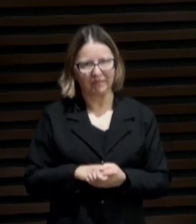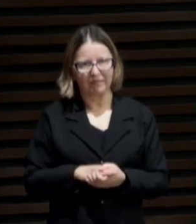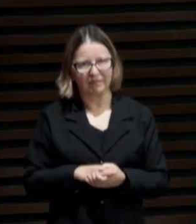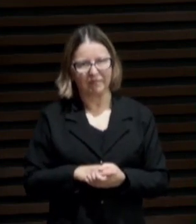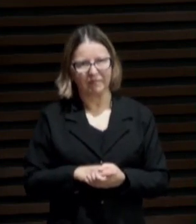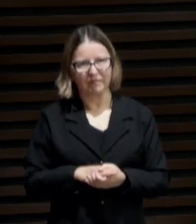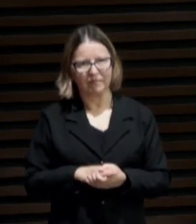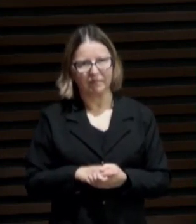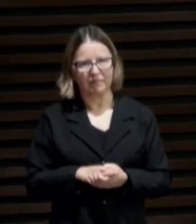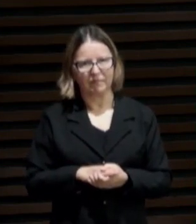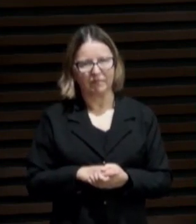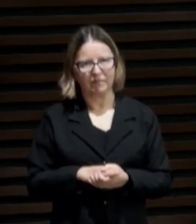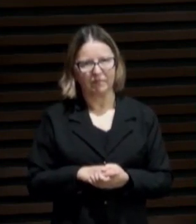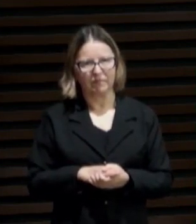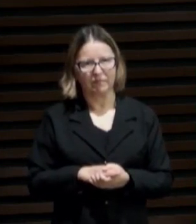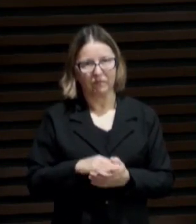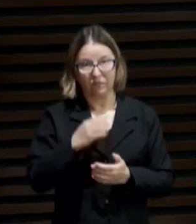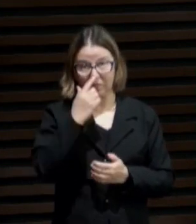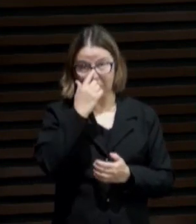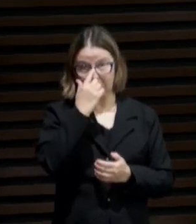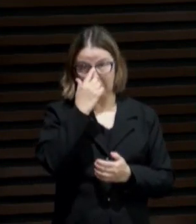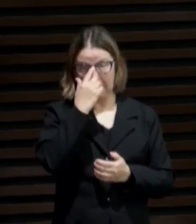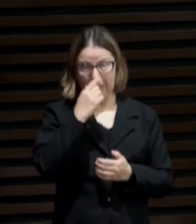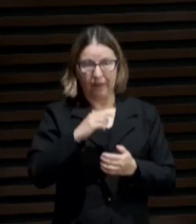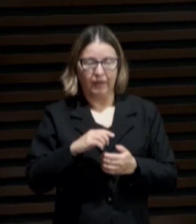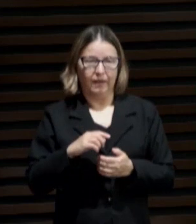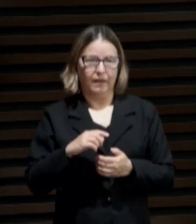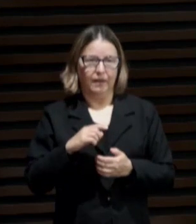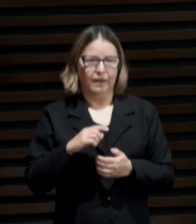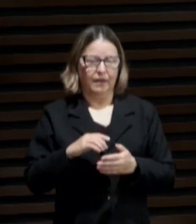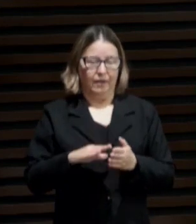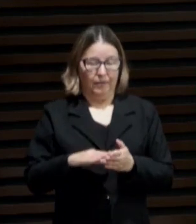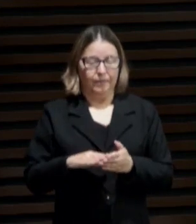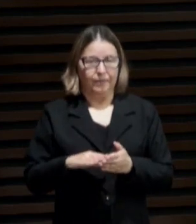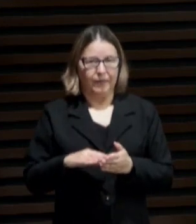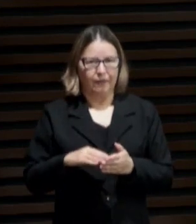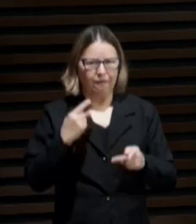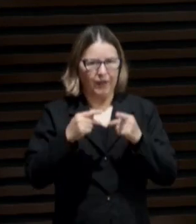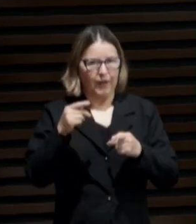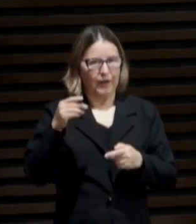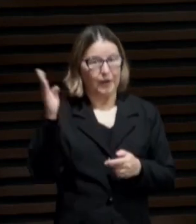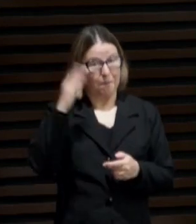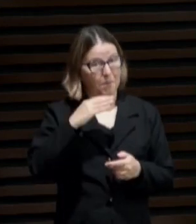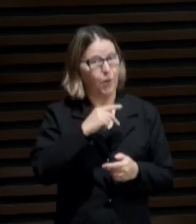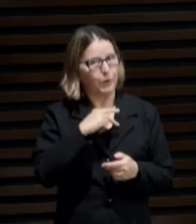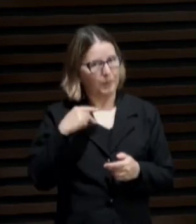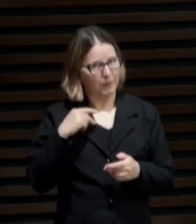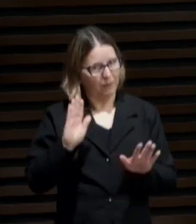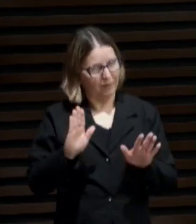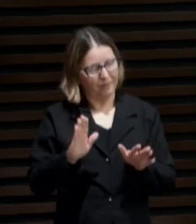Eu tenho uma definição de maldizente aqui de um pastor, que ele diz assim, ela é dura, viu? Segura no banco aí, eu vou segurar aqui no